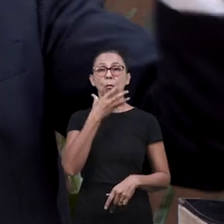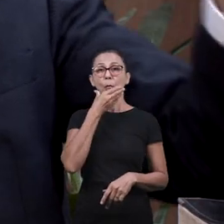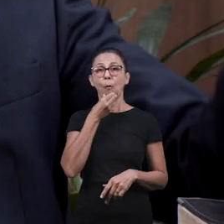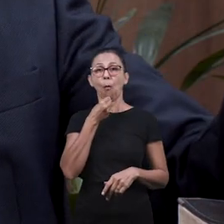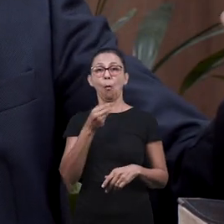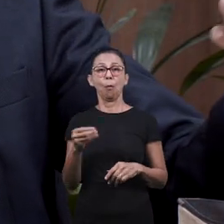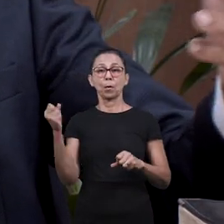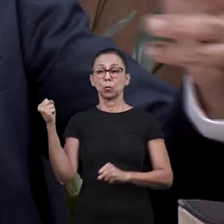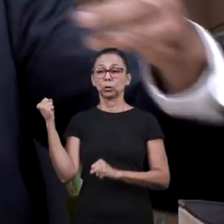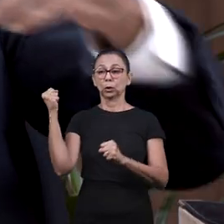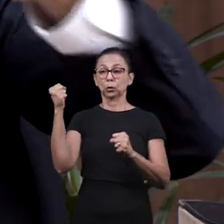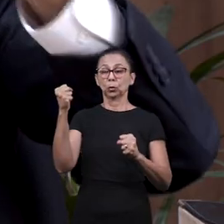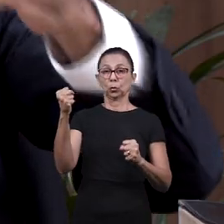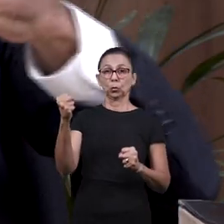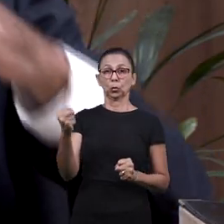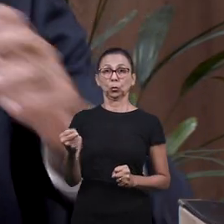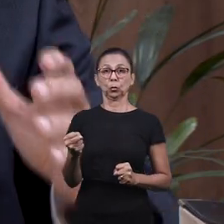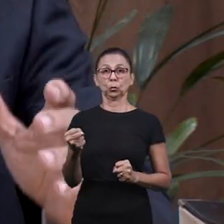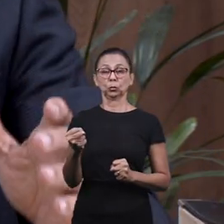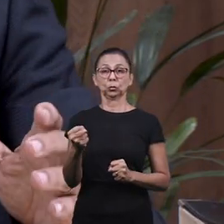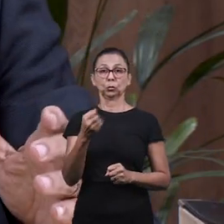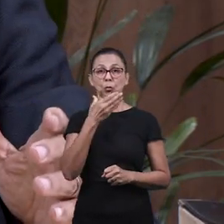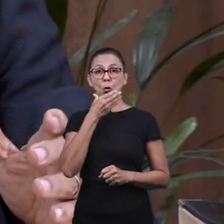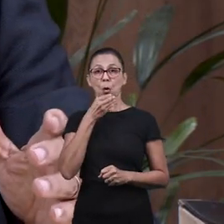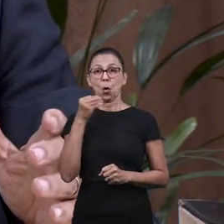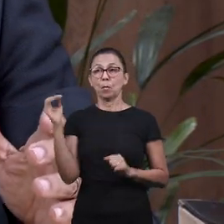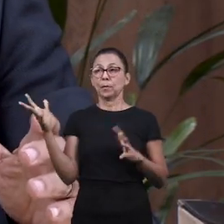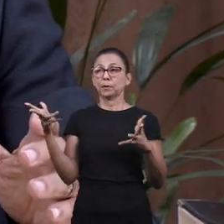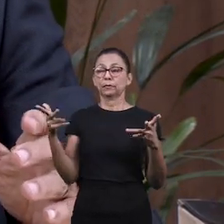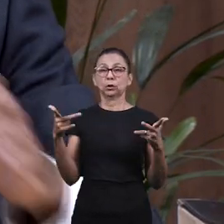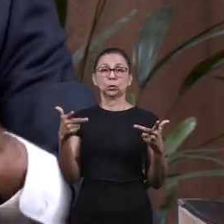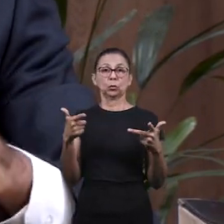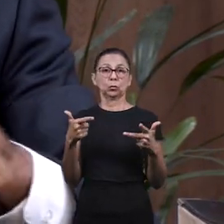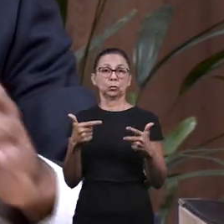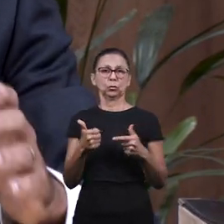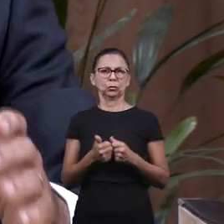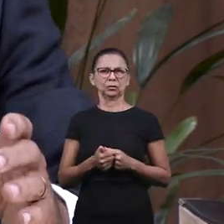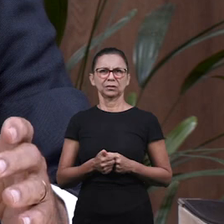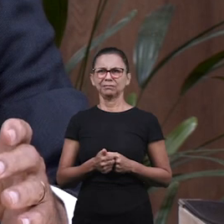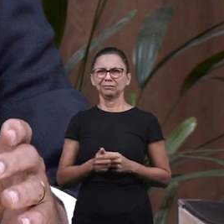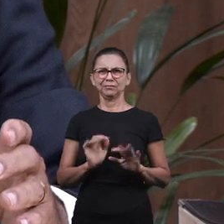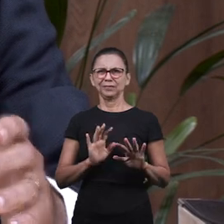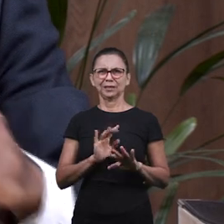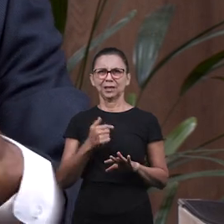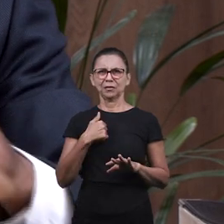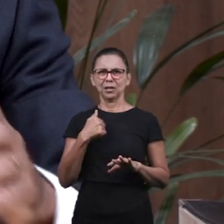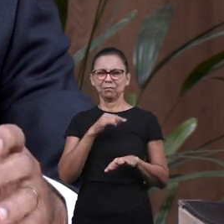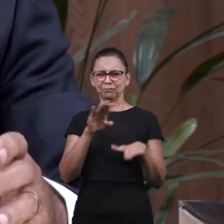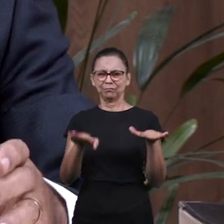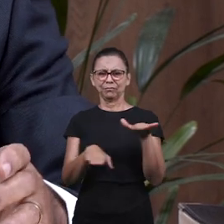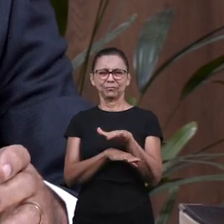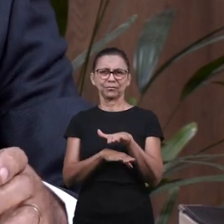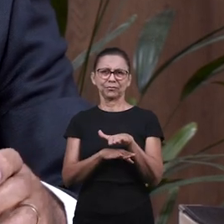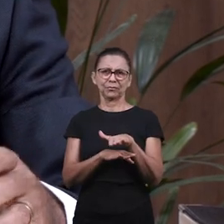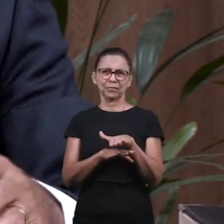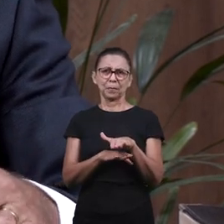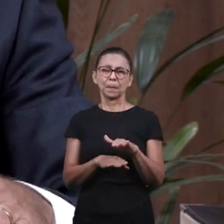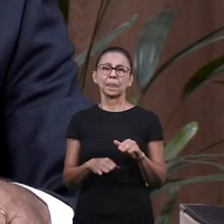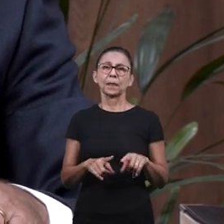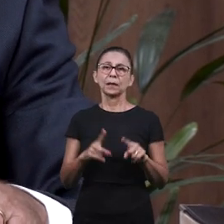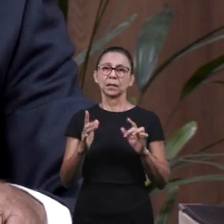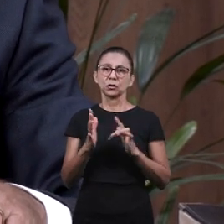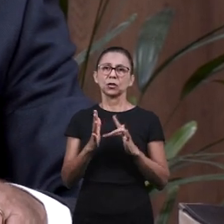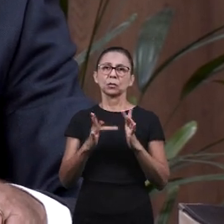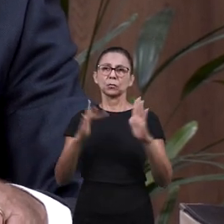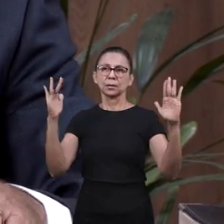homem extraordinário, o homem não. Na obra de Deus, o grande homem é Jesus e quem está agindo é o Espírito Santo. O homem